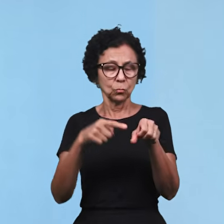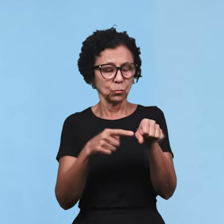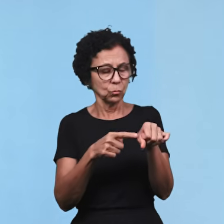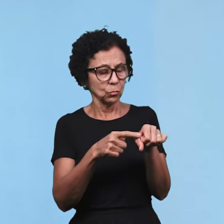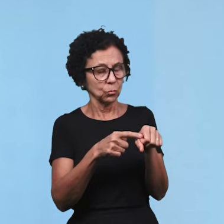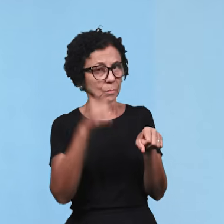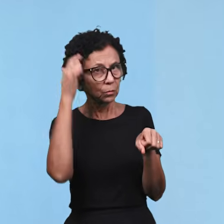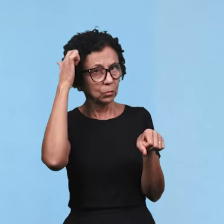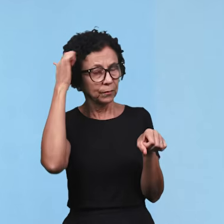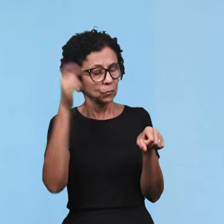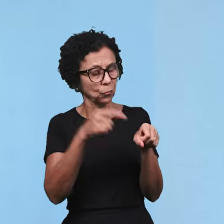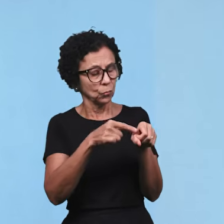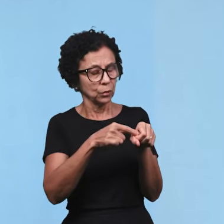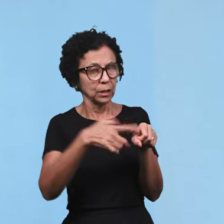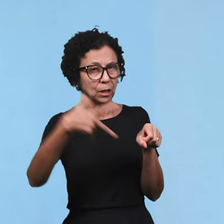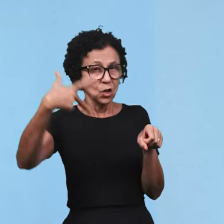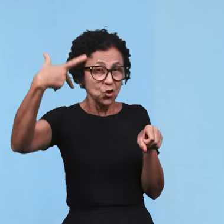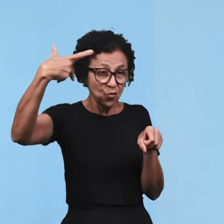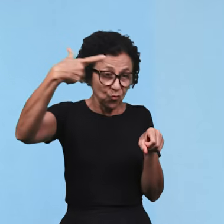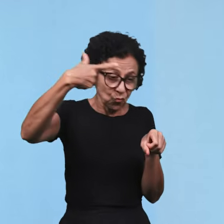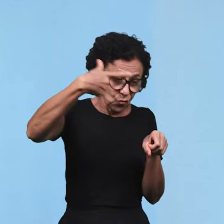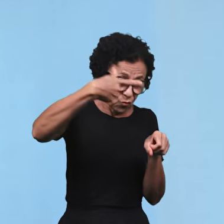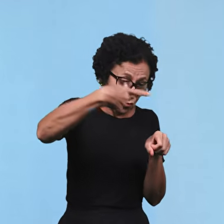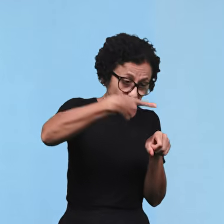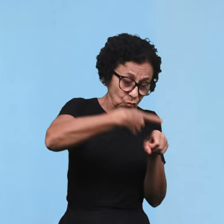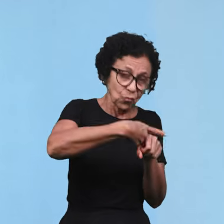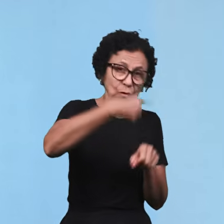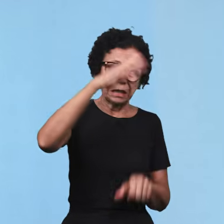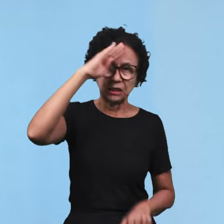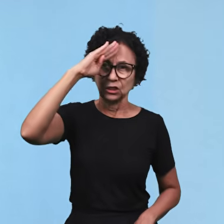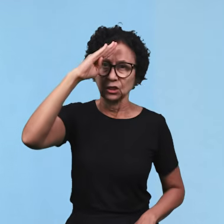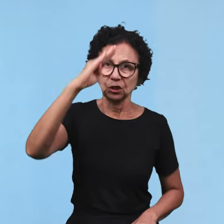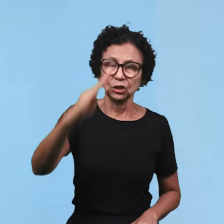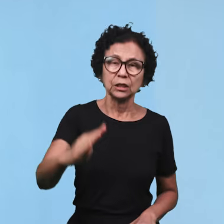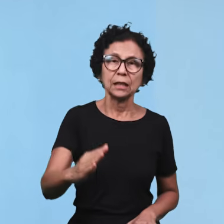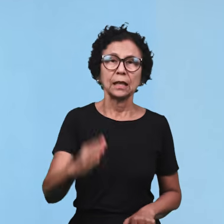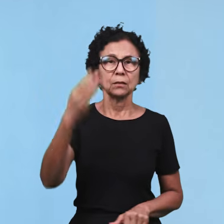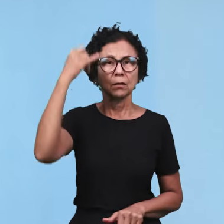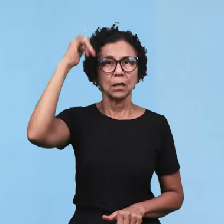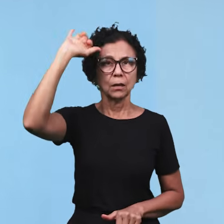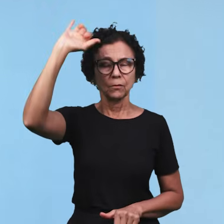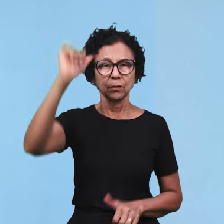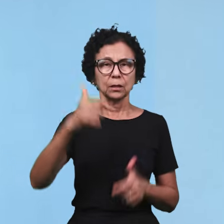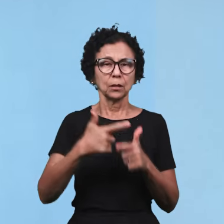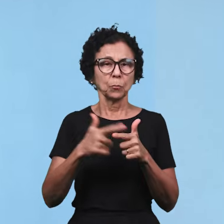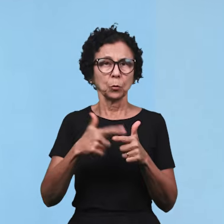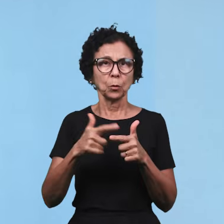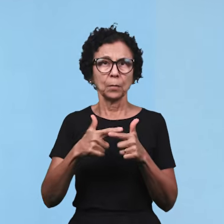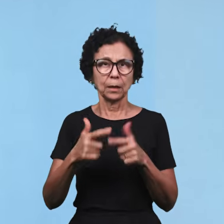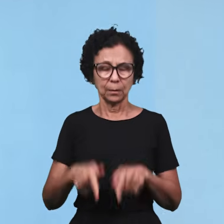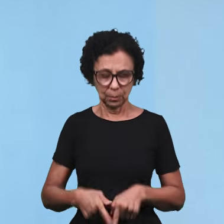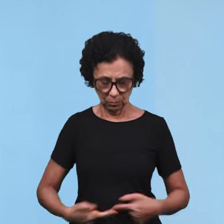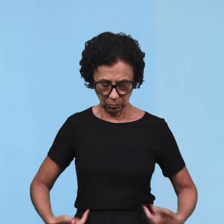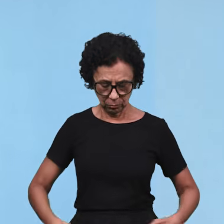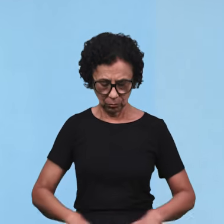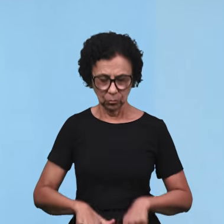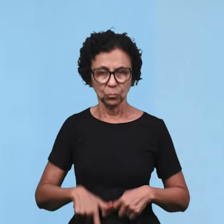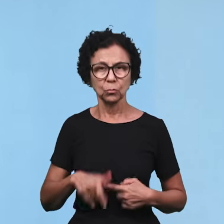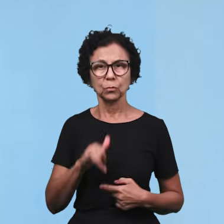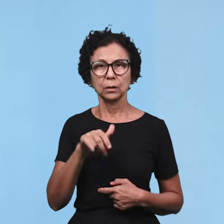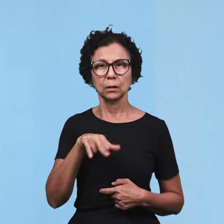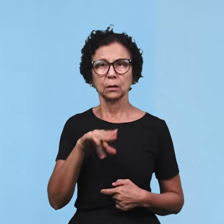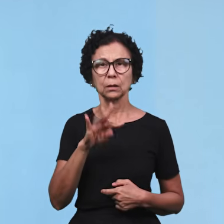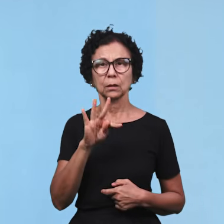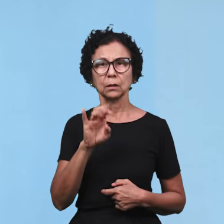é uma garantia maior de que não vai ter aquela dispersão gastrointestinal e de que a gente vai estar entregando a medicação direto onde a gente quer